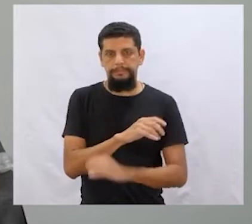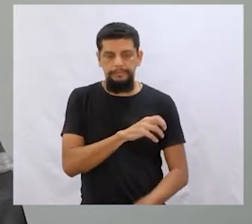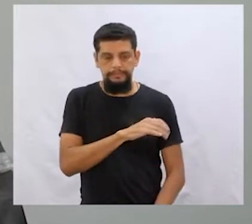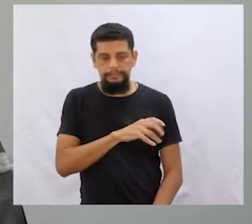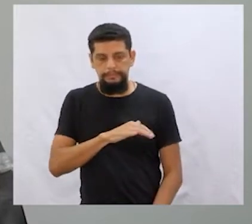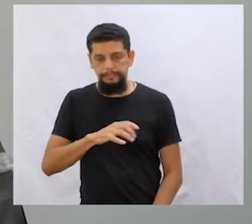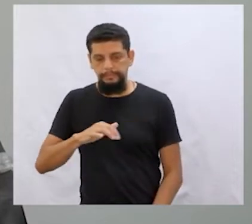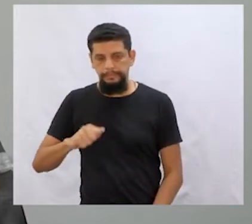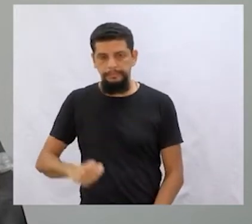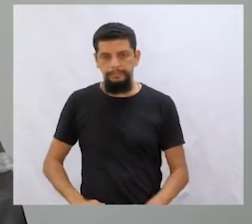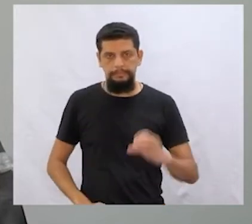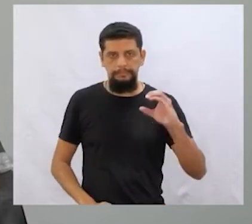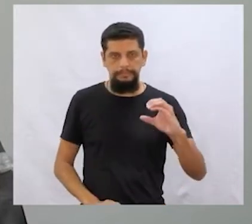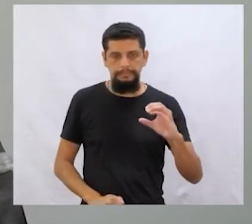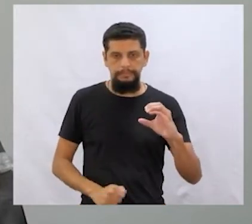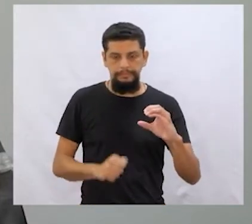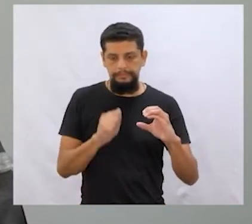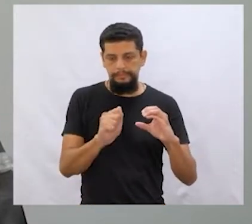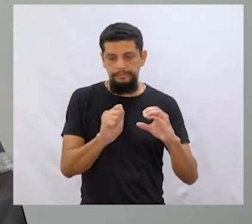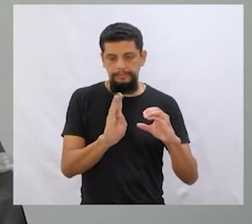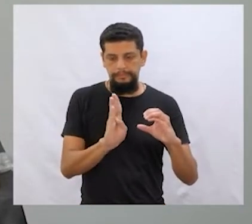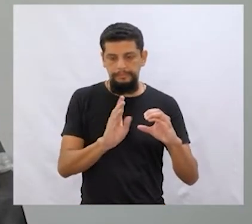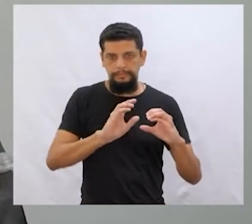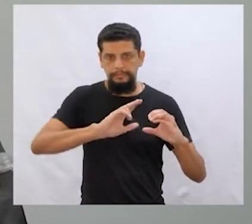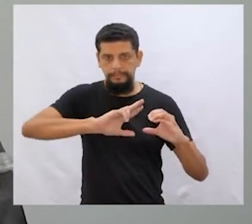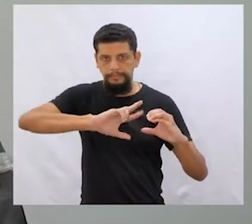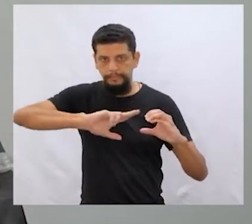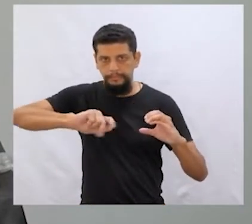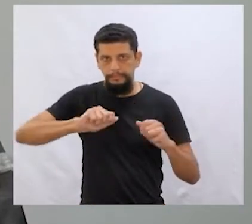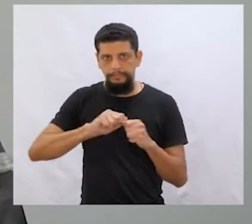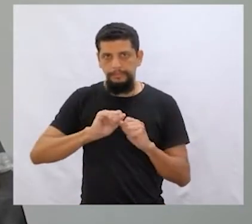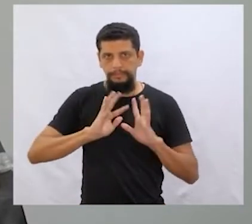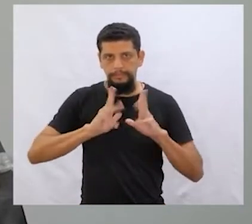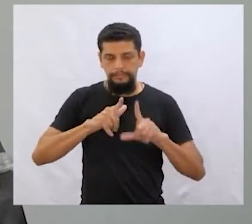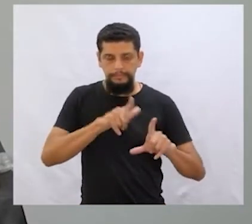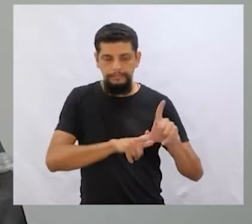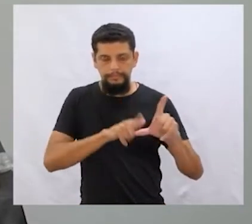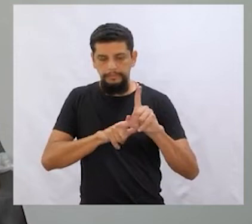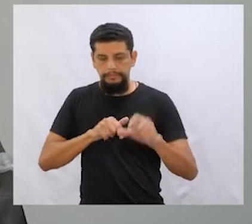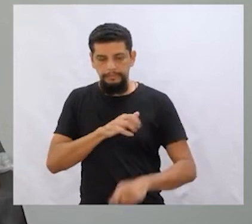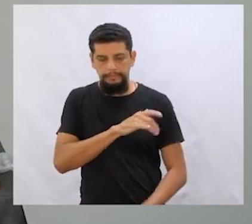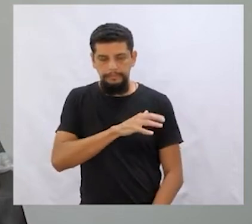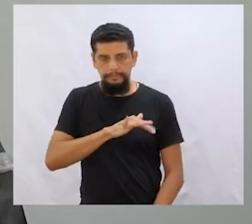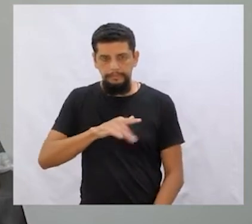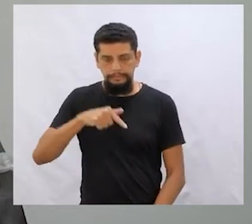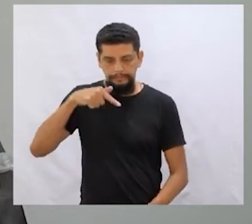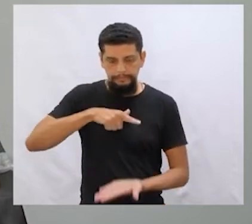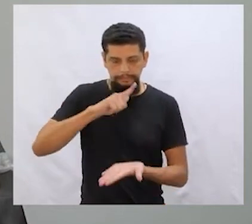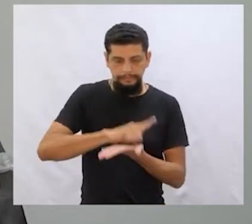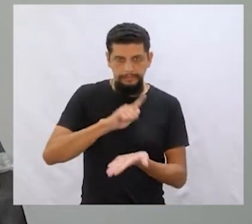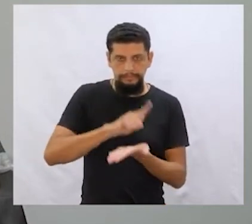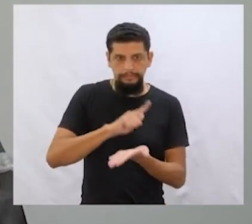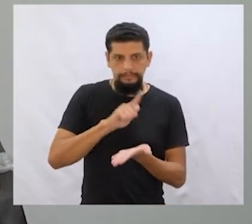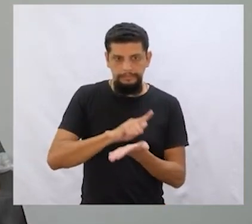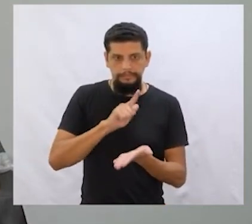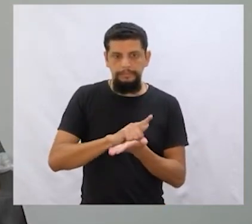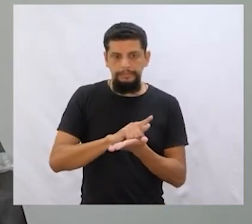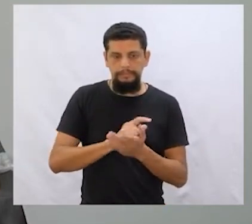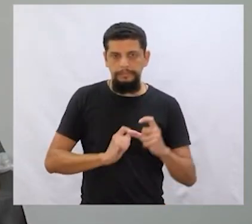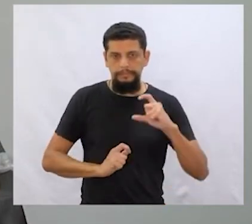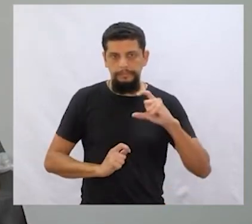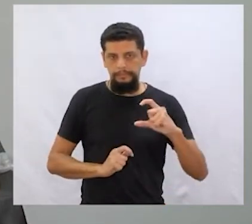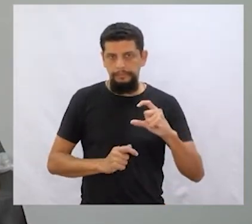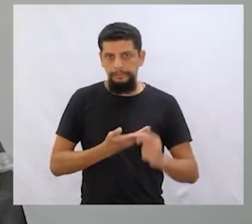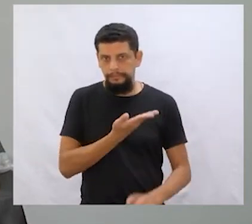o nosso alfabeto móvel, fazendo todas as letras do alfabeto no nosso papel, no nosso